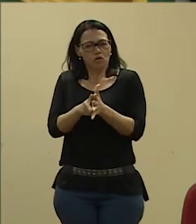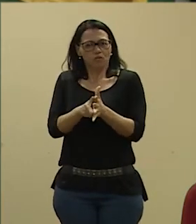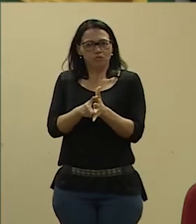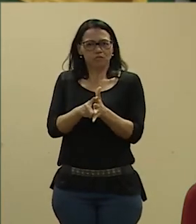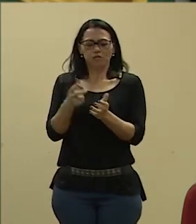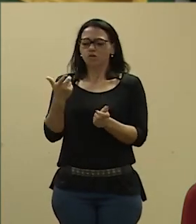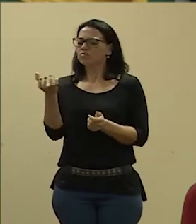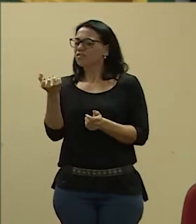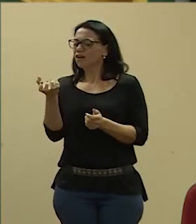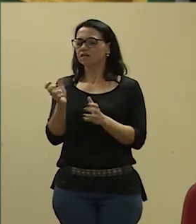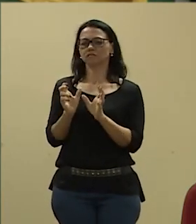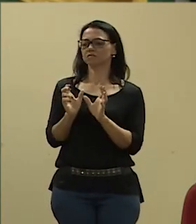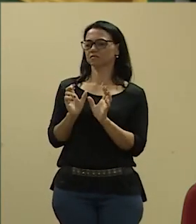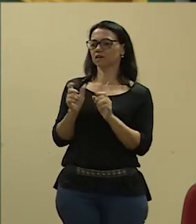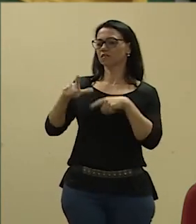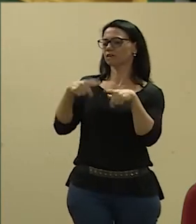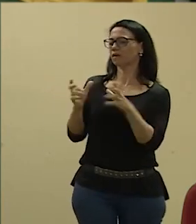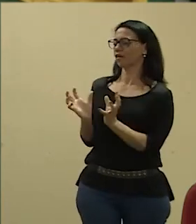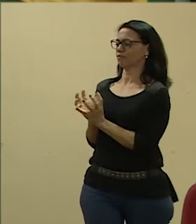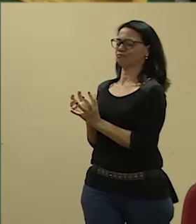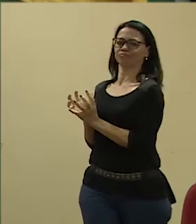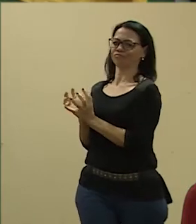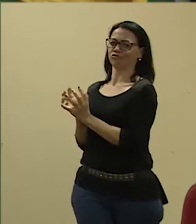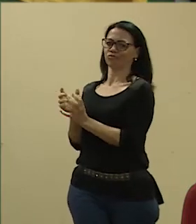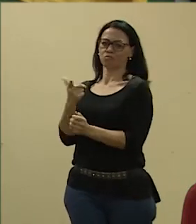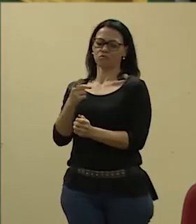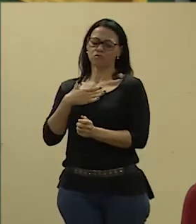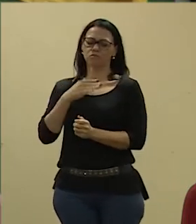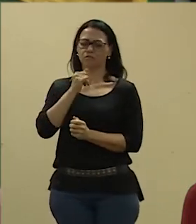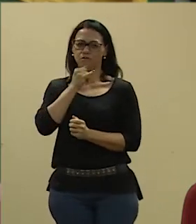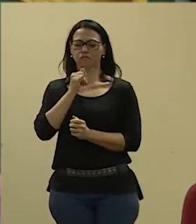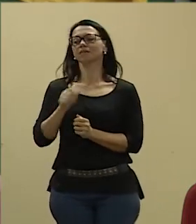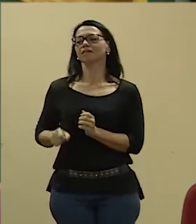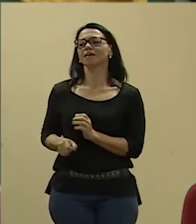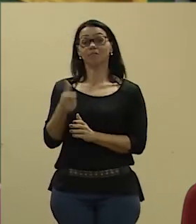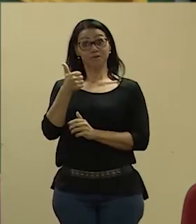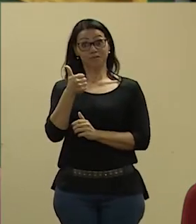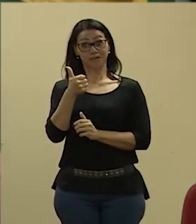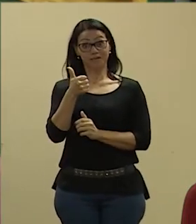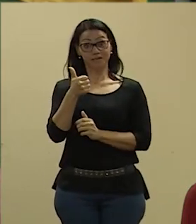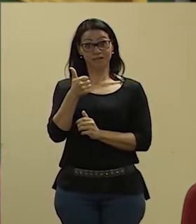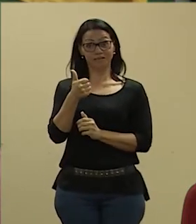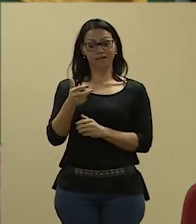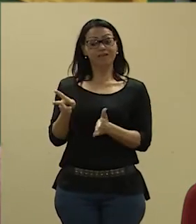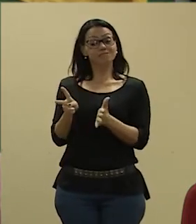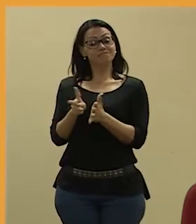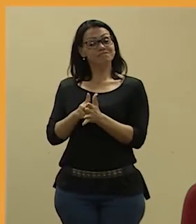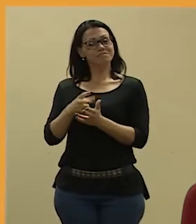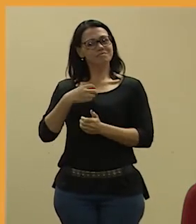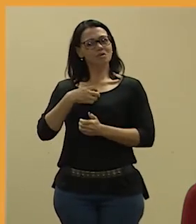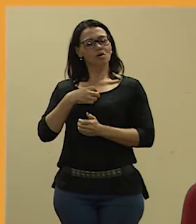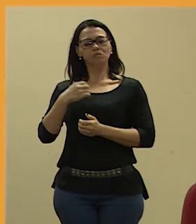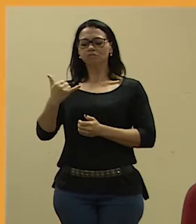trabalhar em conjunto com uma equipe audiovisual profissional então a primeira coisa a gente já começou a comentar é o nosso próprio é